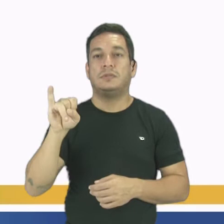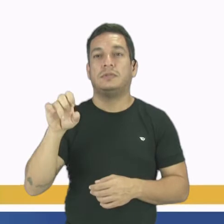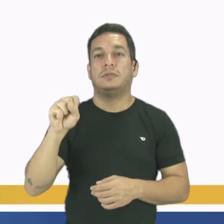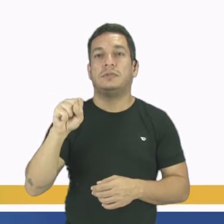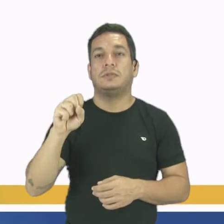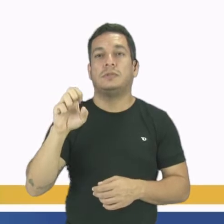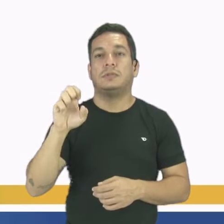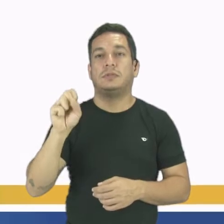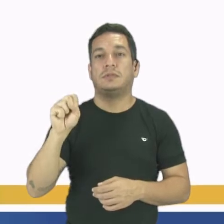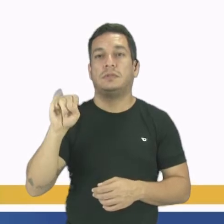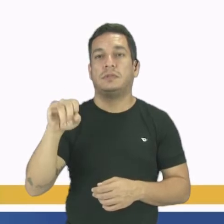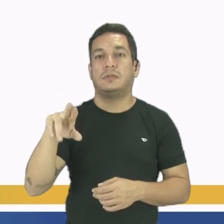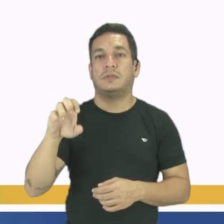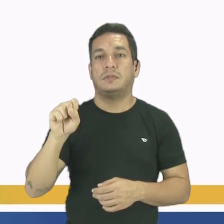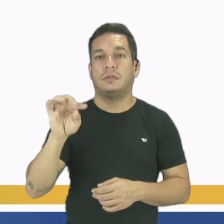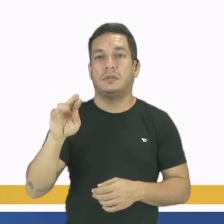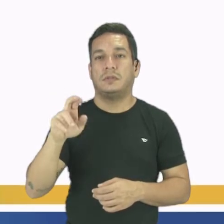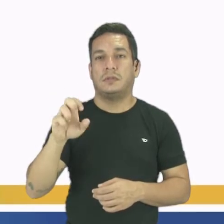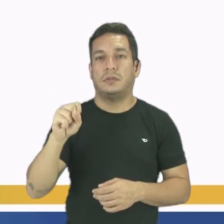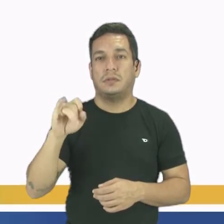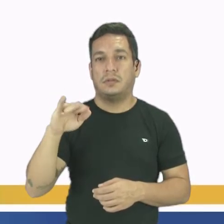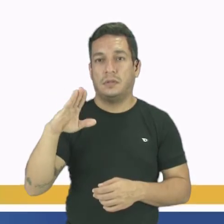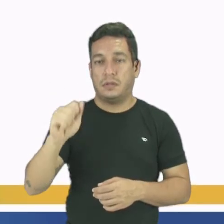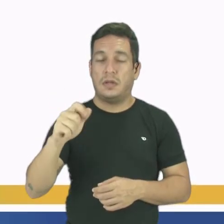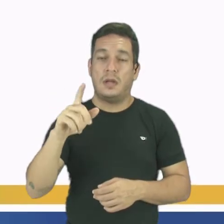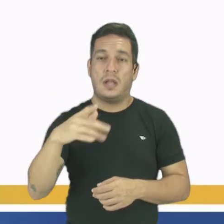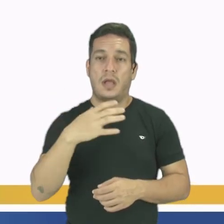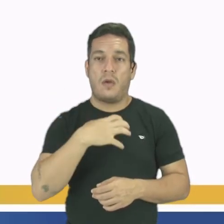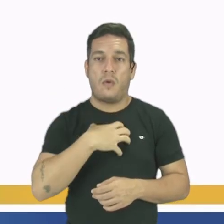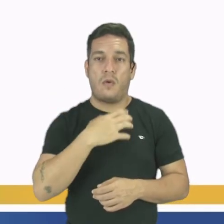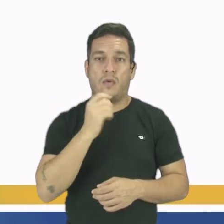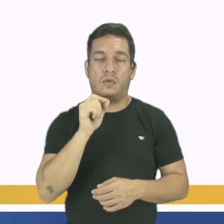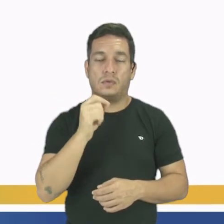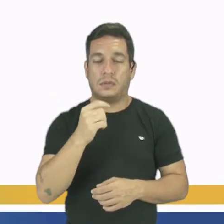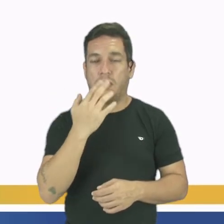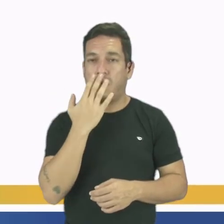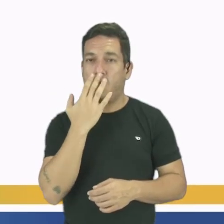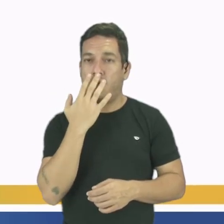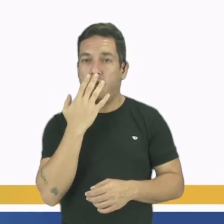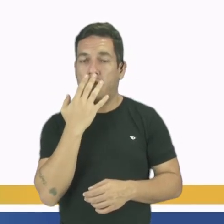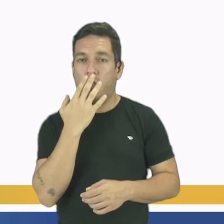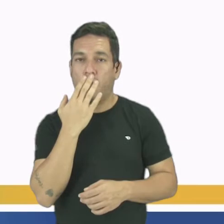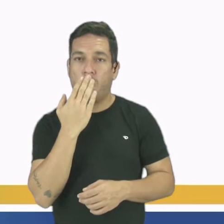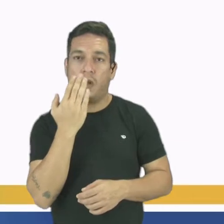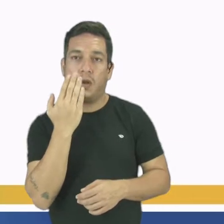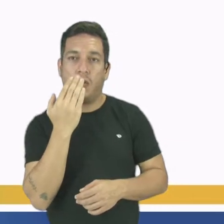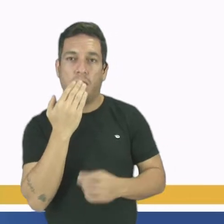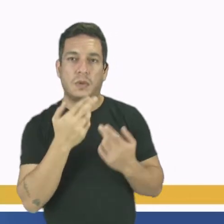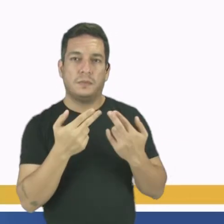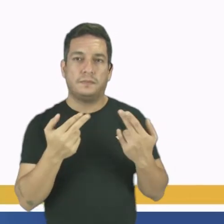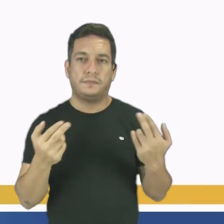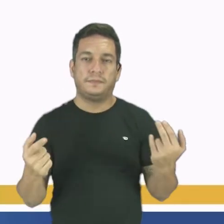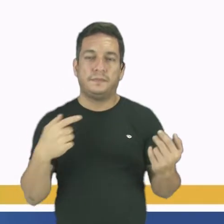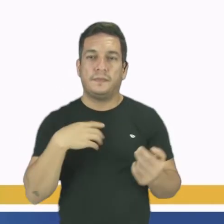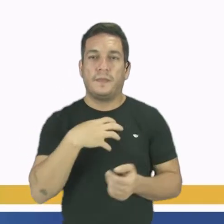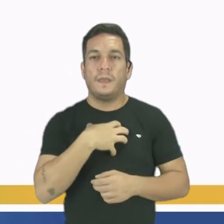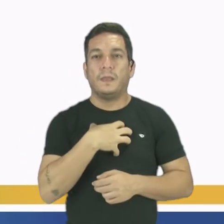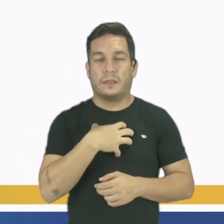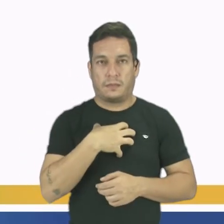sentem o gosto das cores, ou então elas sentem por exemplo, elas comem algo e